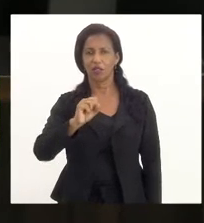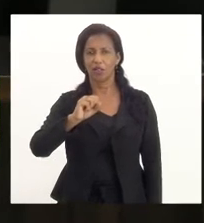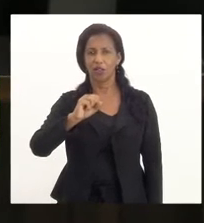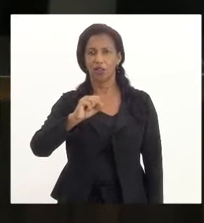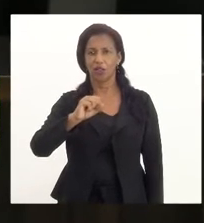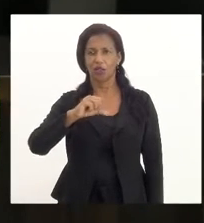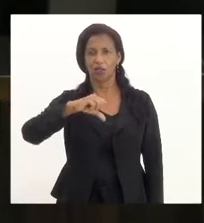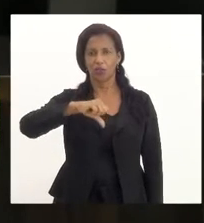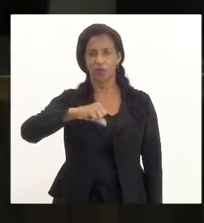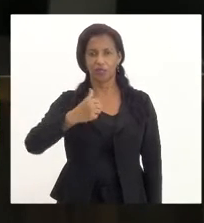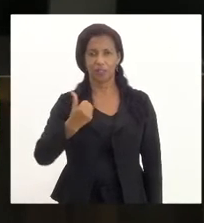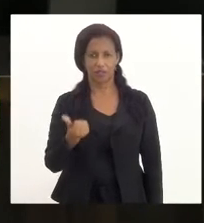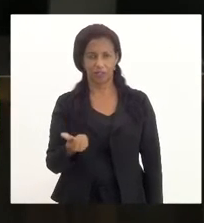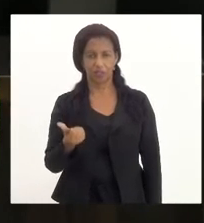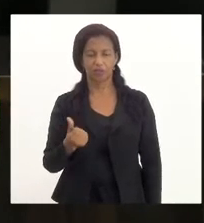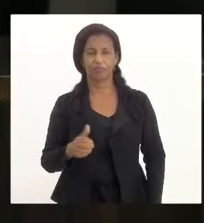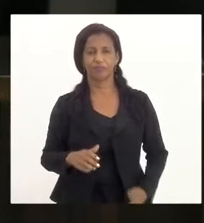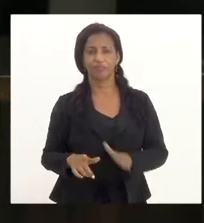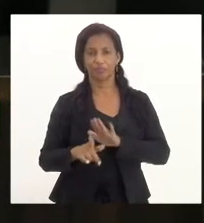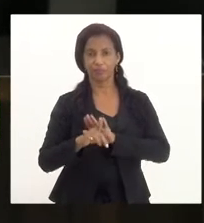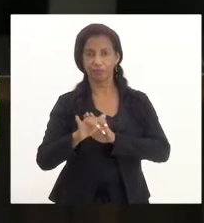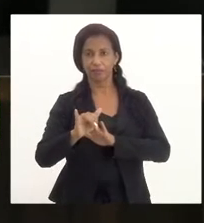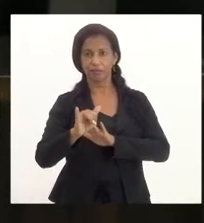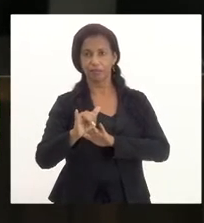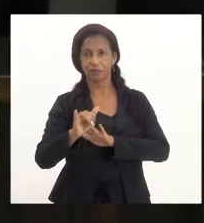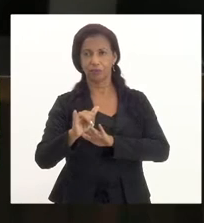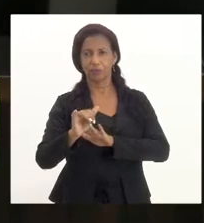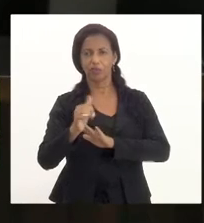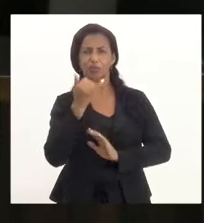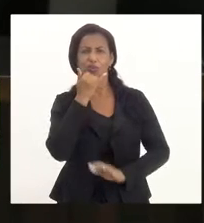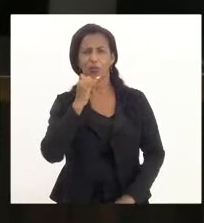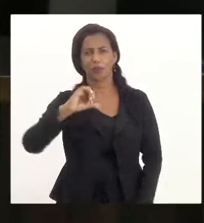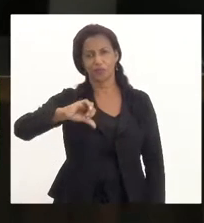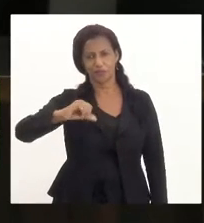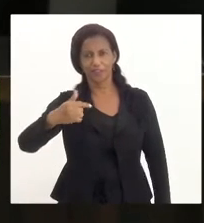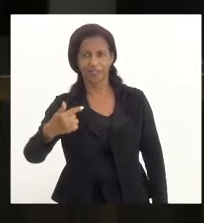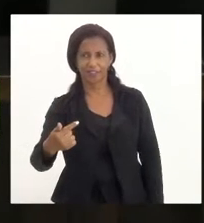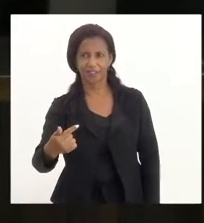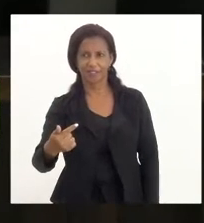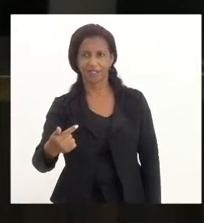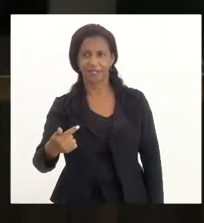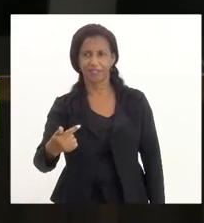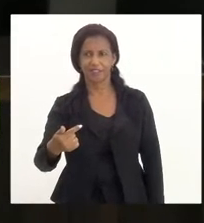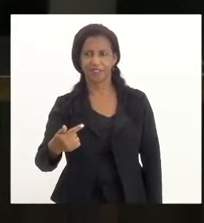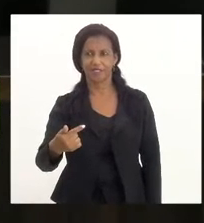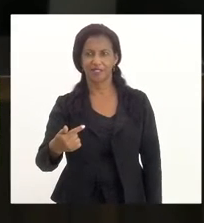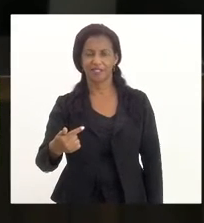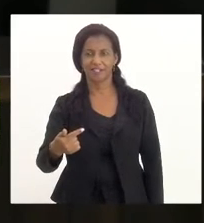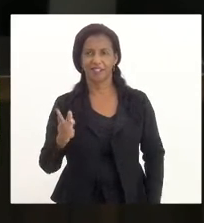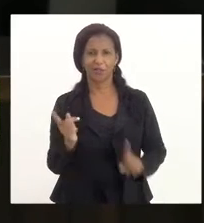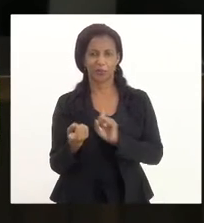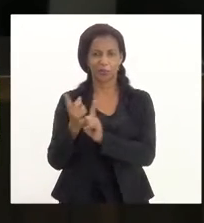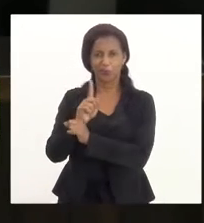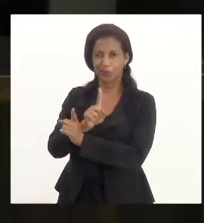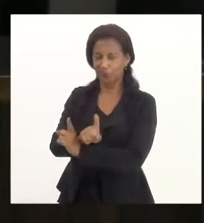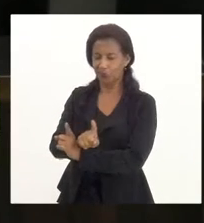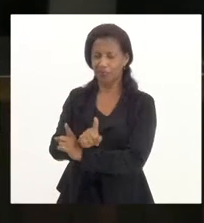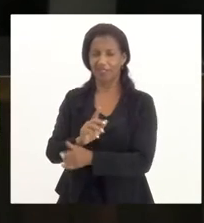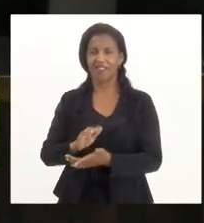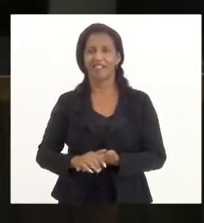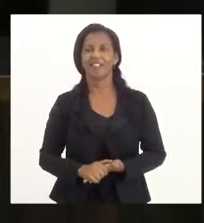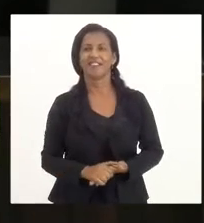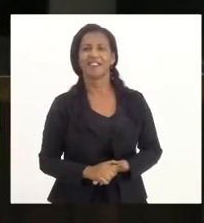9696 ela não de 97 desculpa eu inverti aqui a